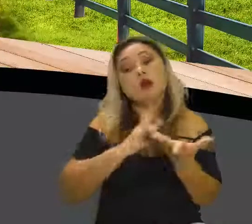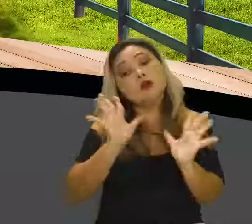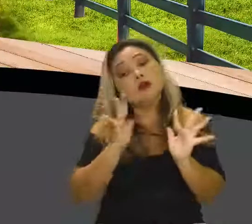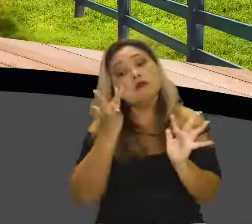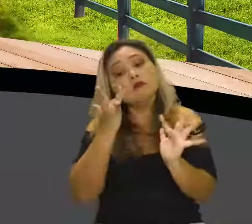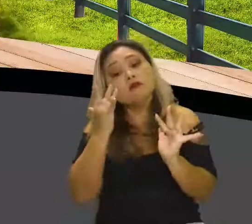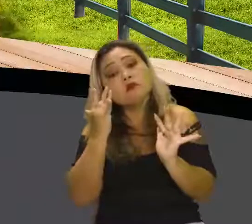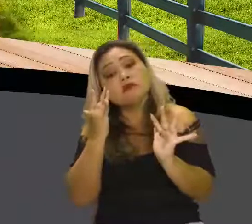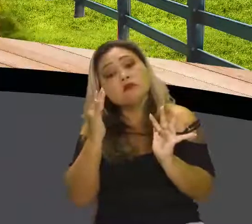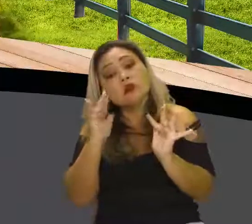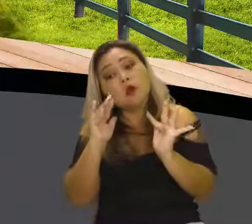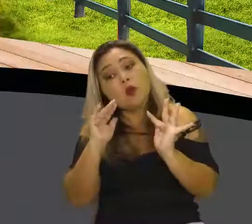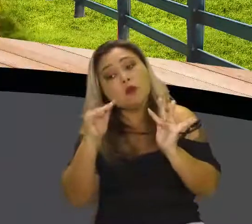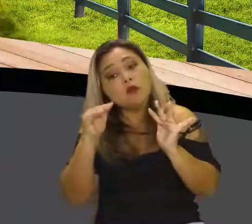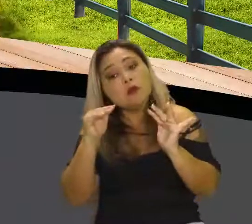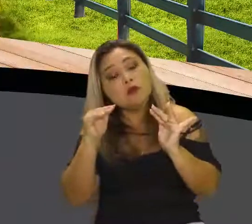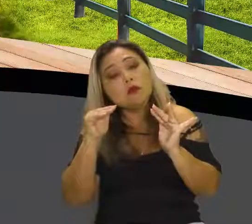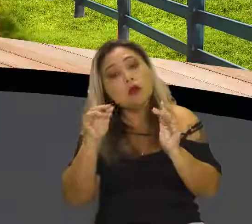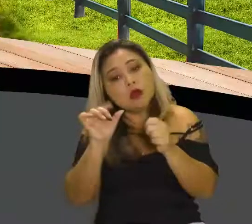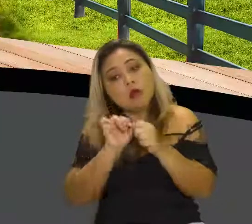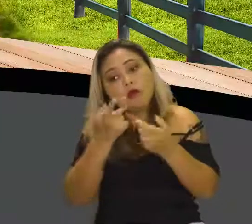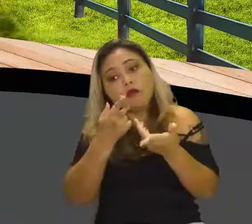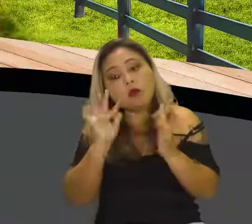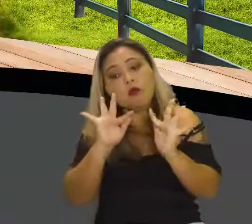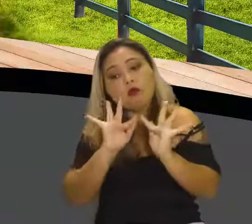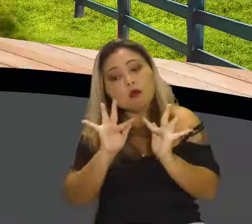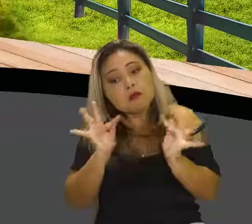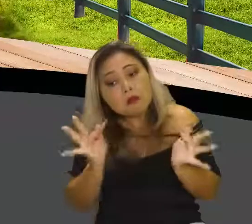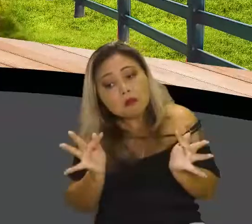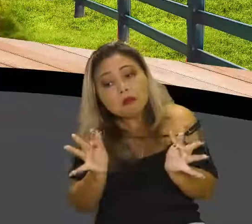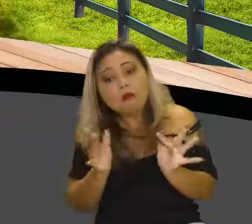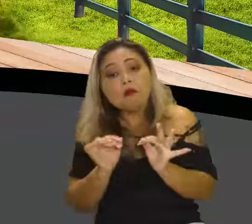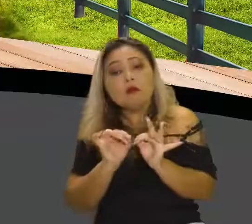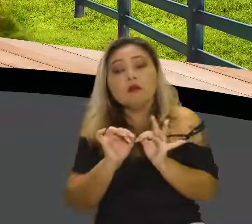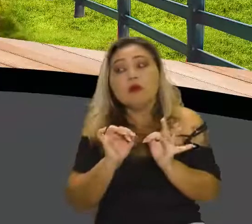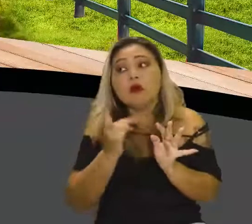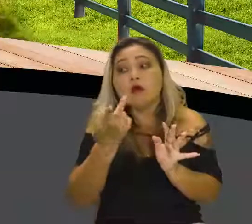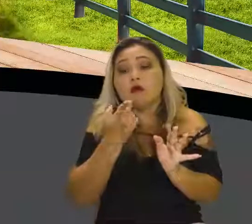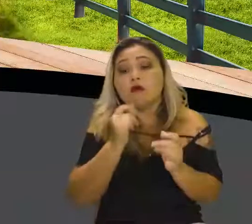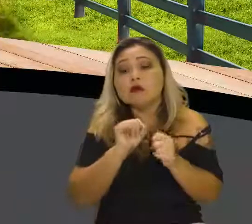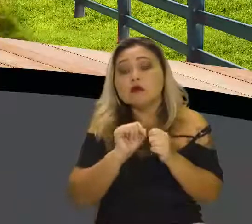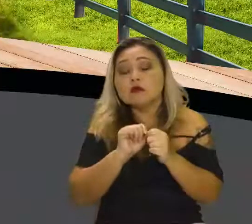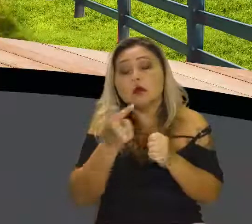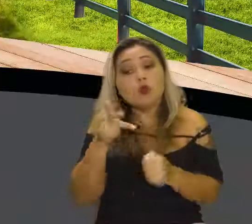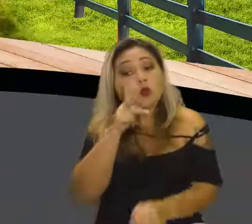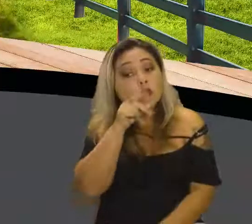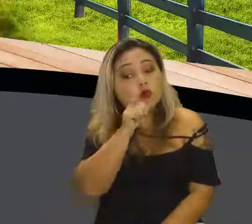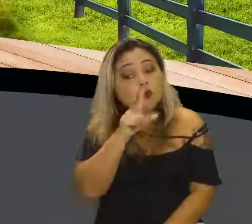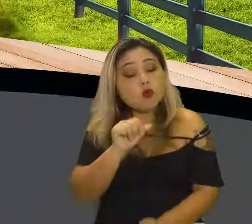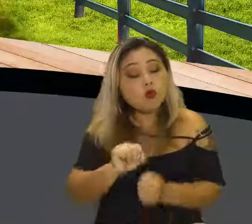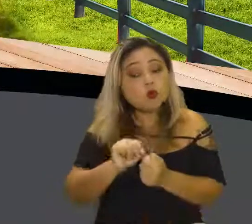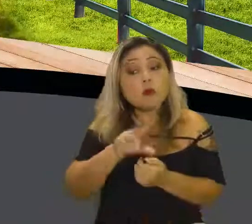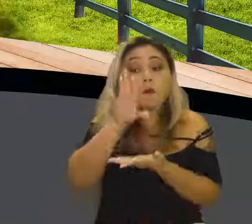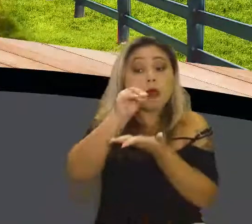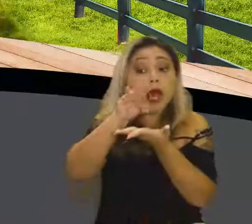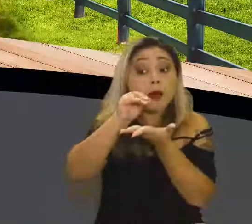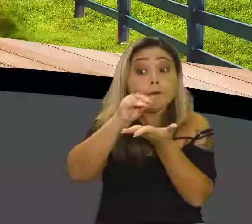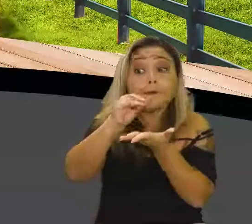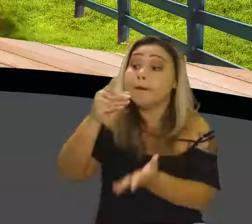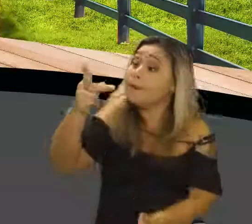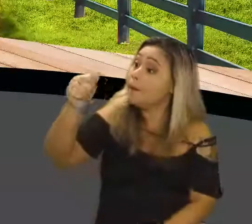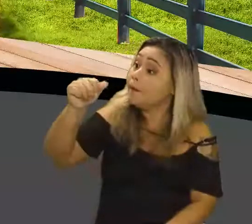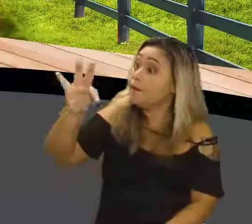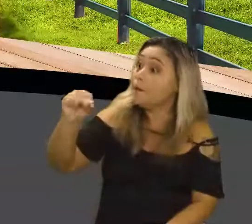humildade. Humildade. Eu falo. Eu não sei se aqui em Porto Velho tem criação de